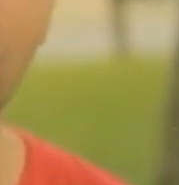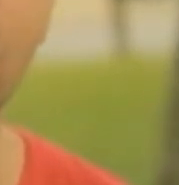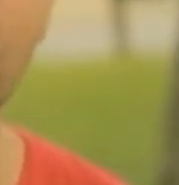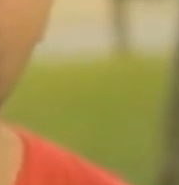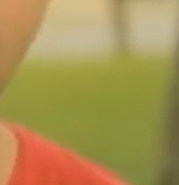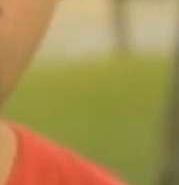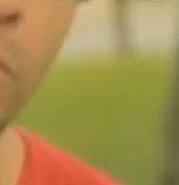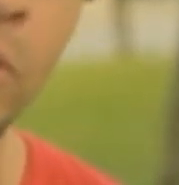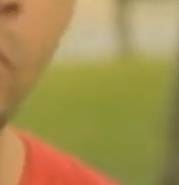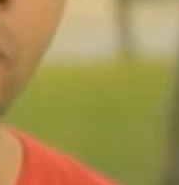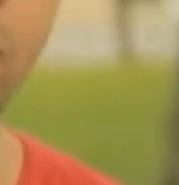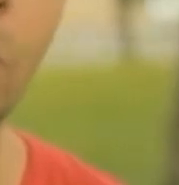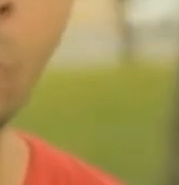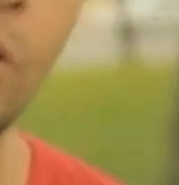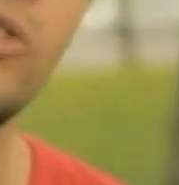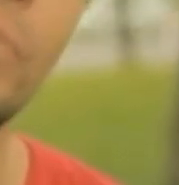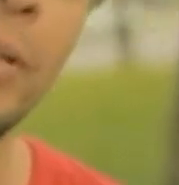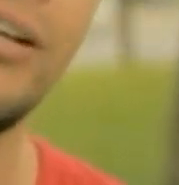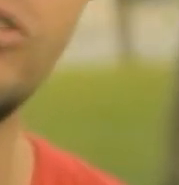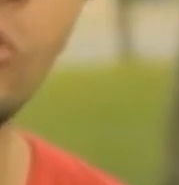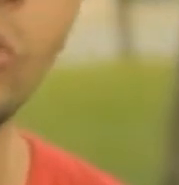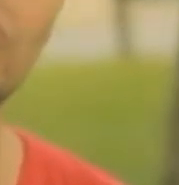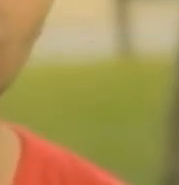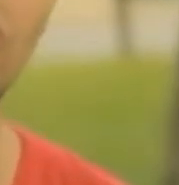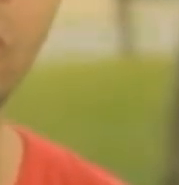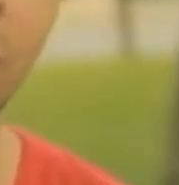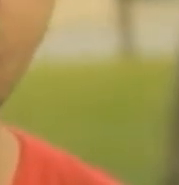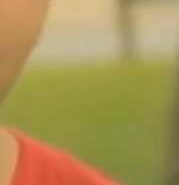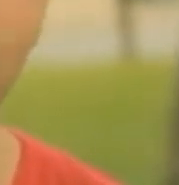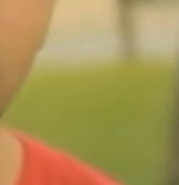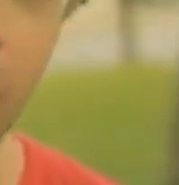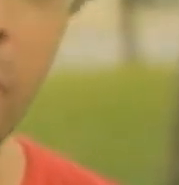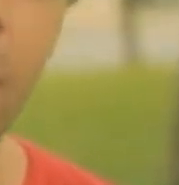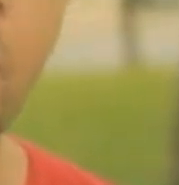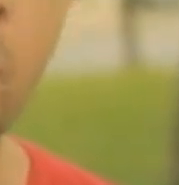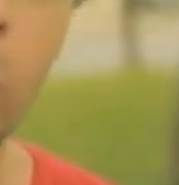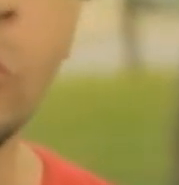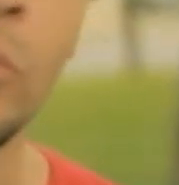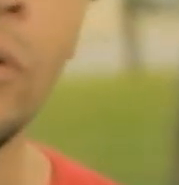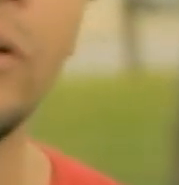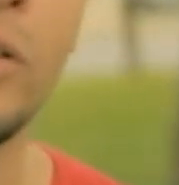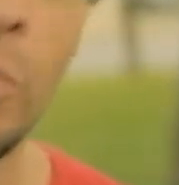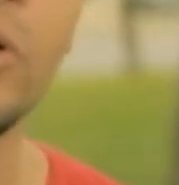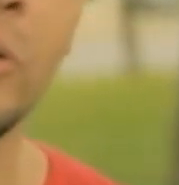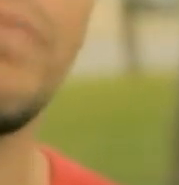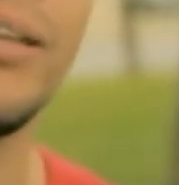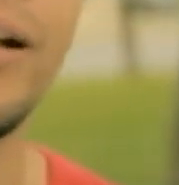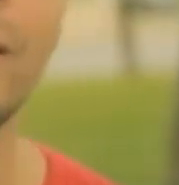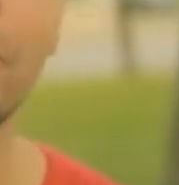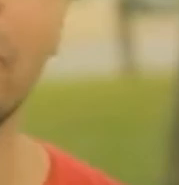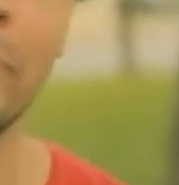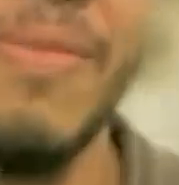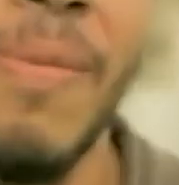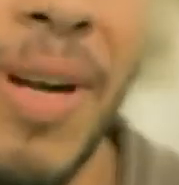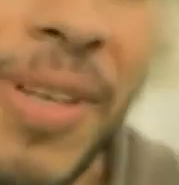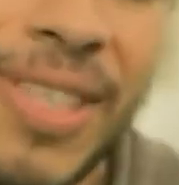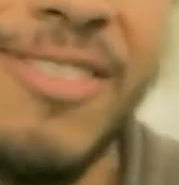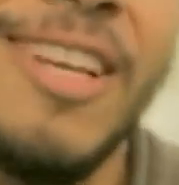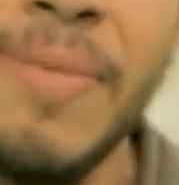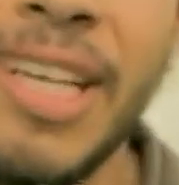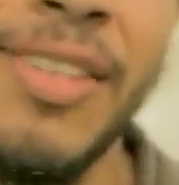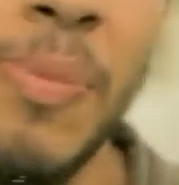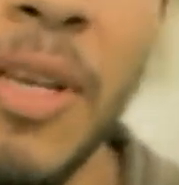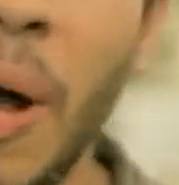reino de Deus e me provou que eu posso aprender todos os dias. O CFM me mostrou que eu posso impactar. Para